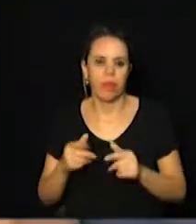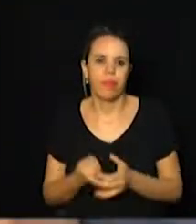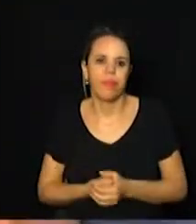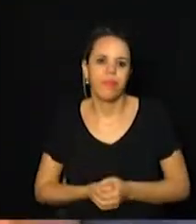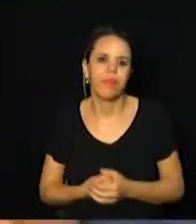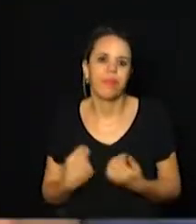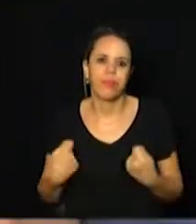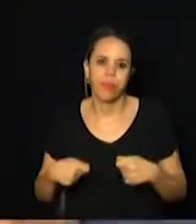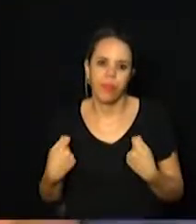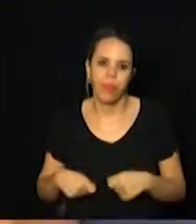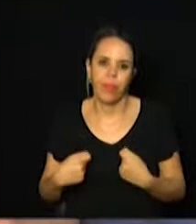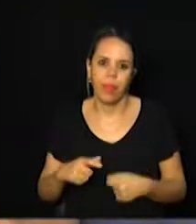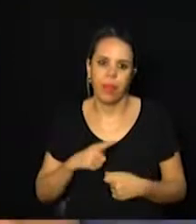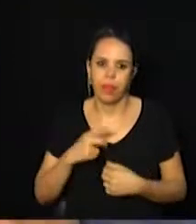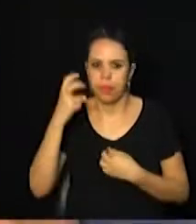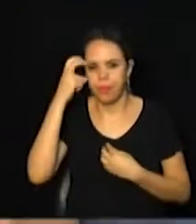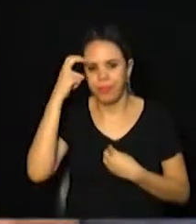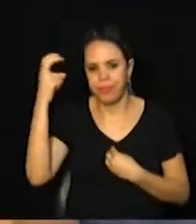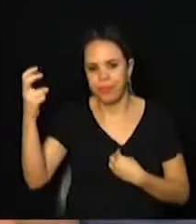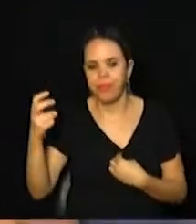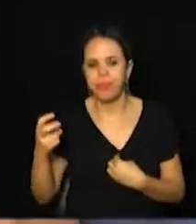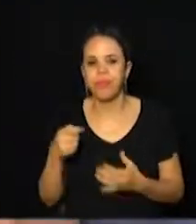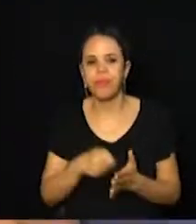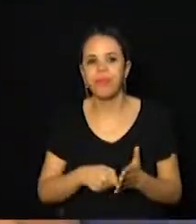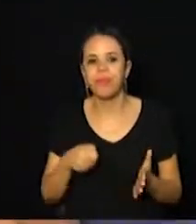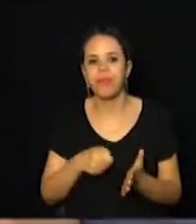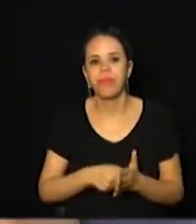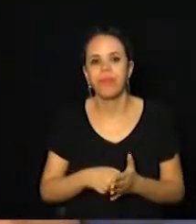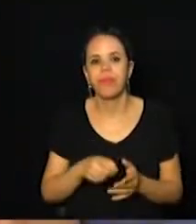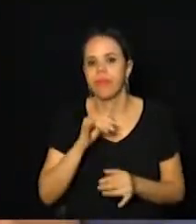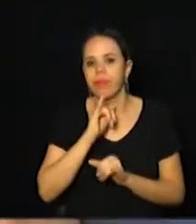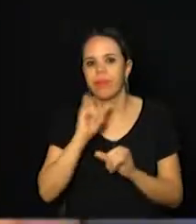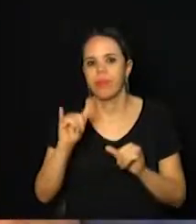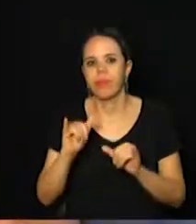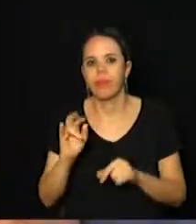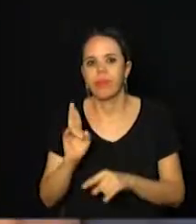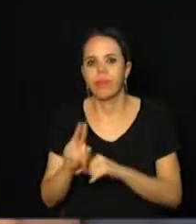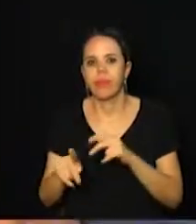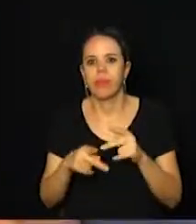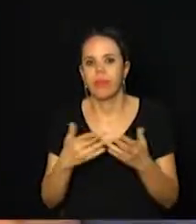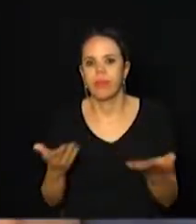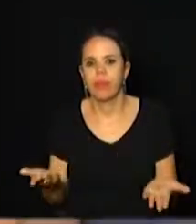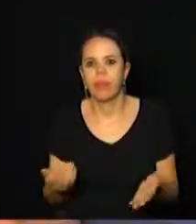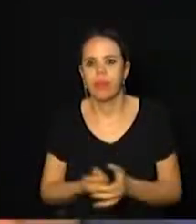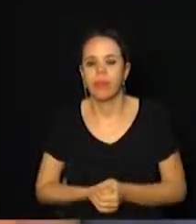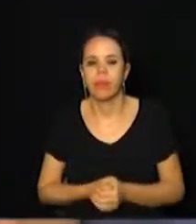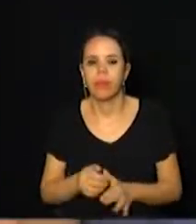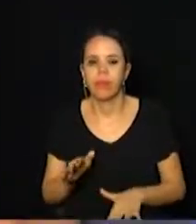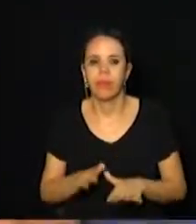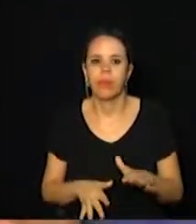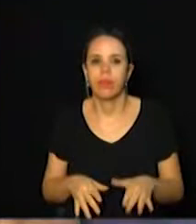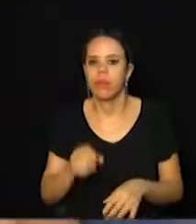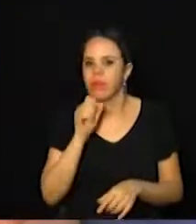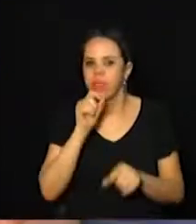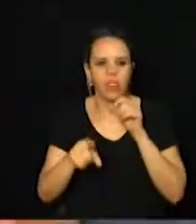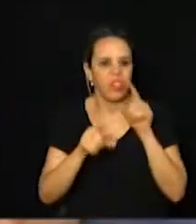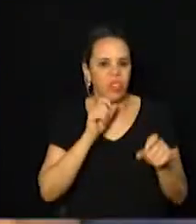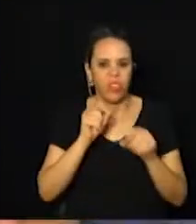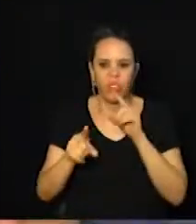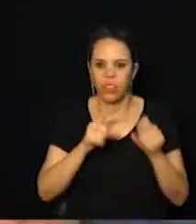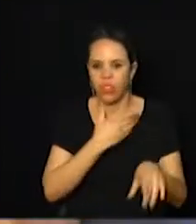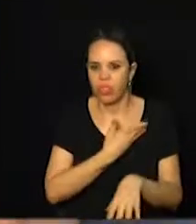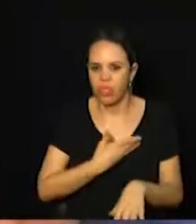irmã precisa que a gente tem sabedoria dedicação para falar com nossa representando as vezes não é xingando